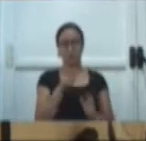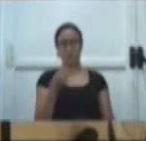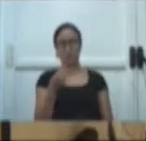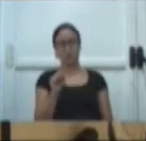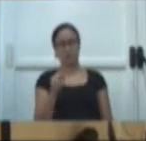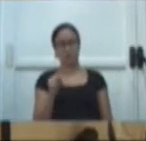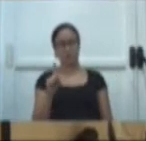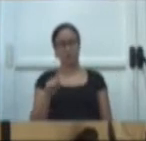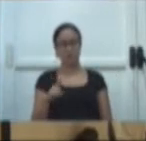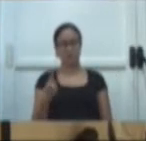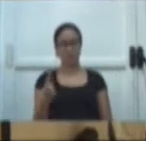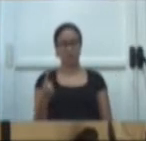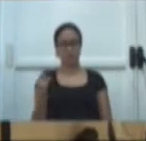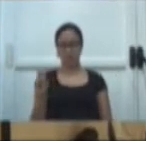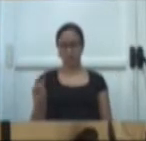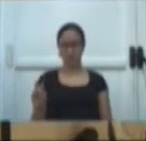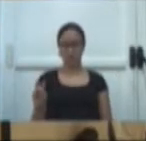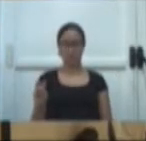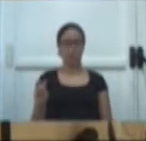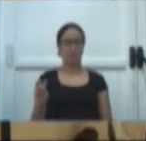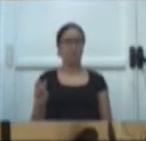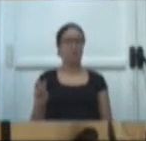08/2015, o qual terá a seguinte redação.